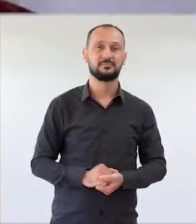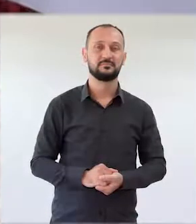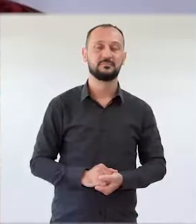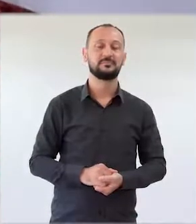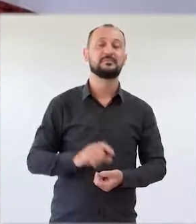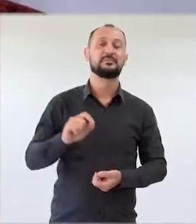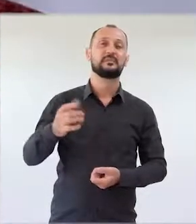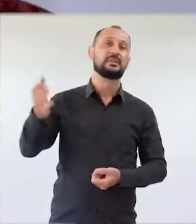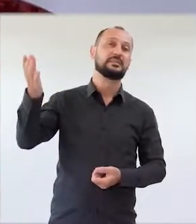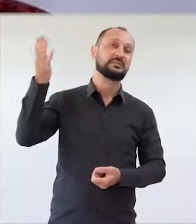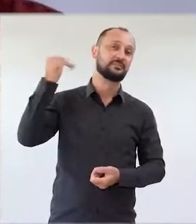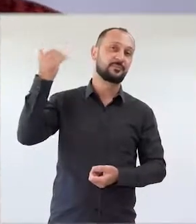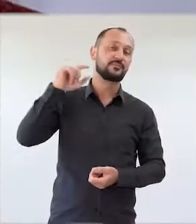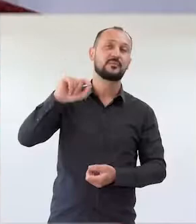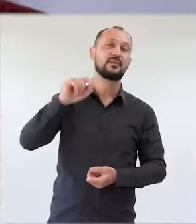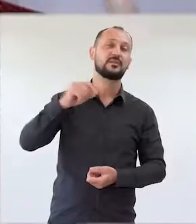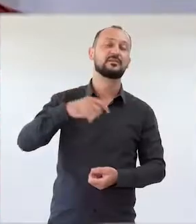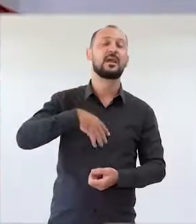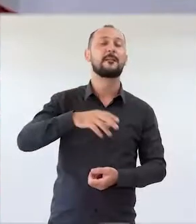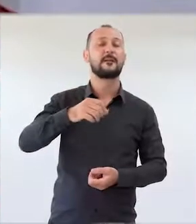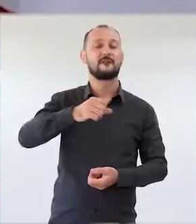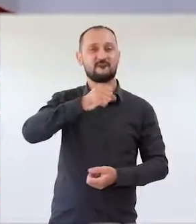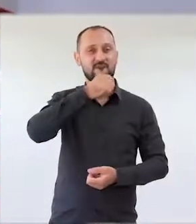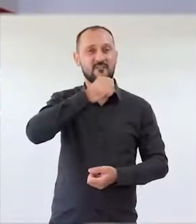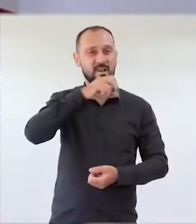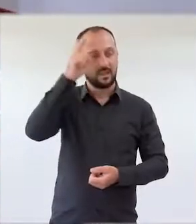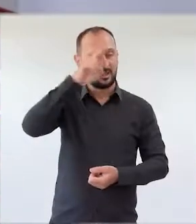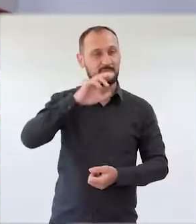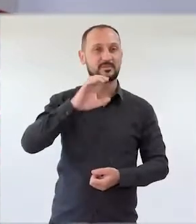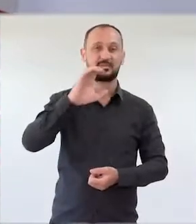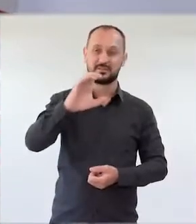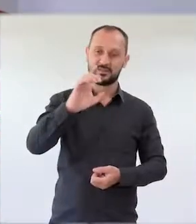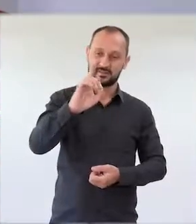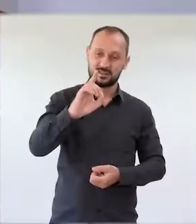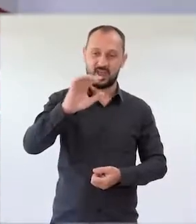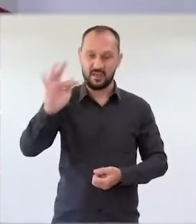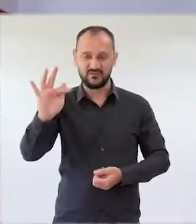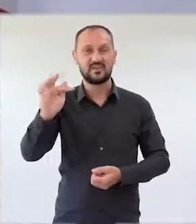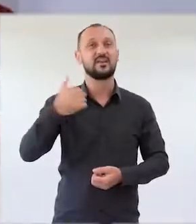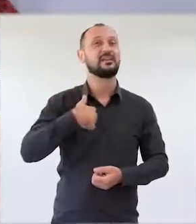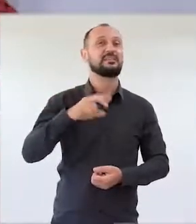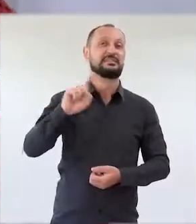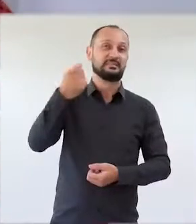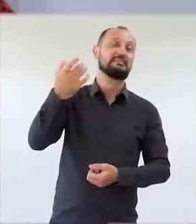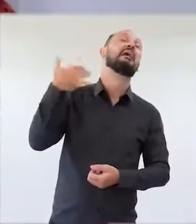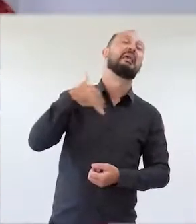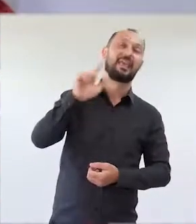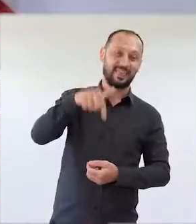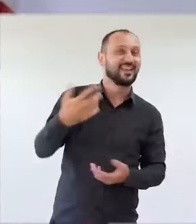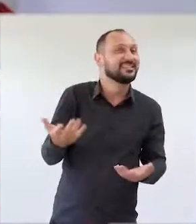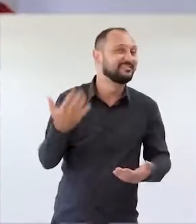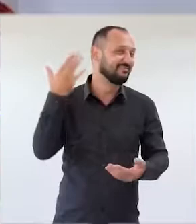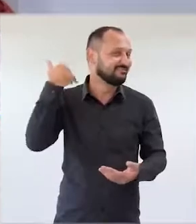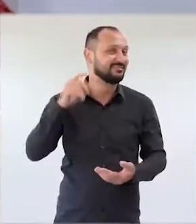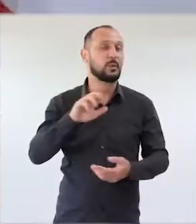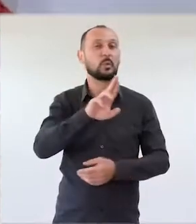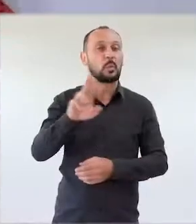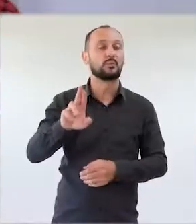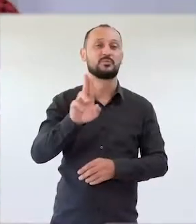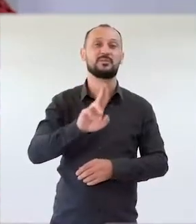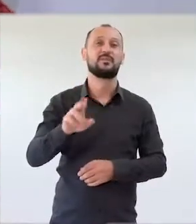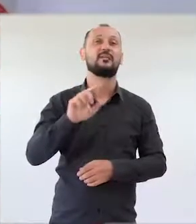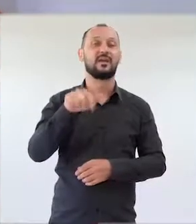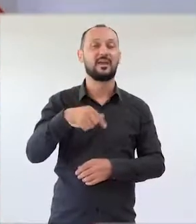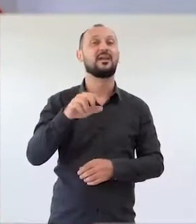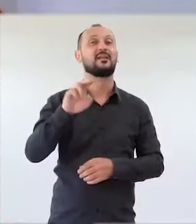Na minha época, acho que quem é mais antigo vai lembrar do CDF, né? Então eu era CDF, né? E na minha época, então